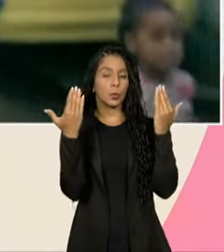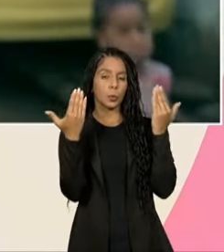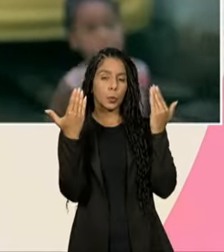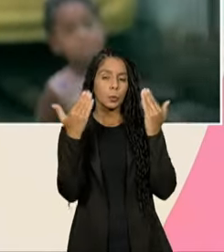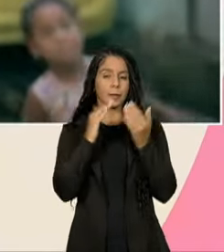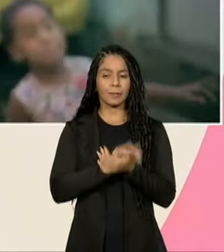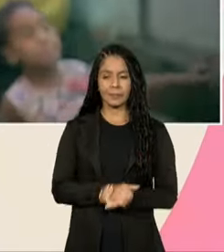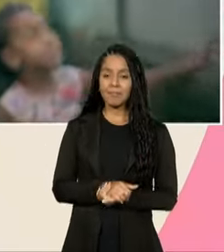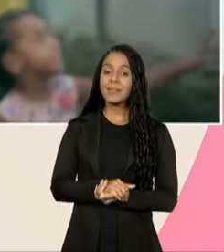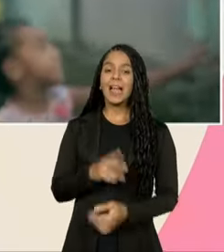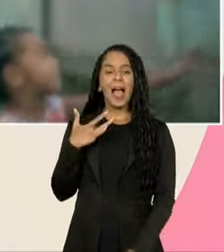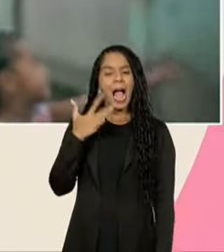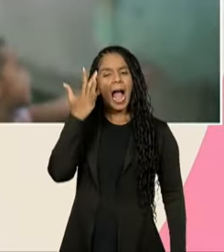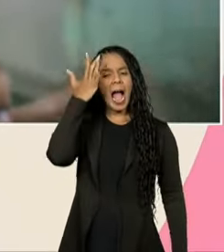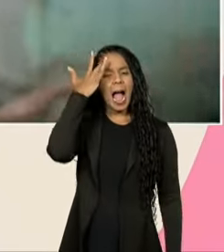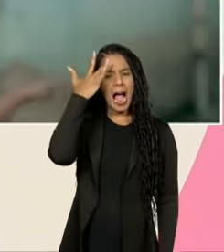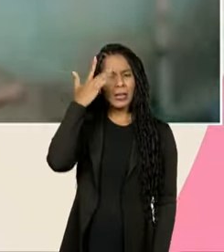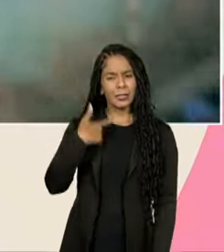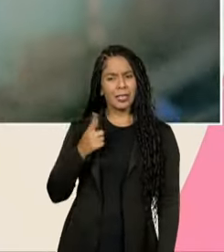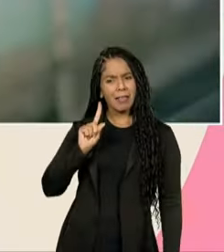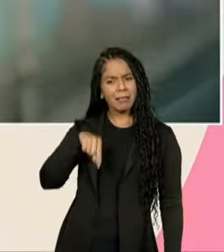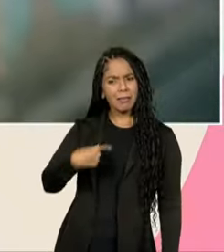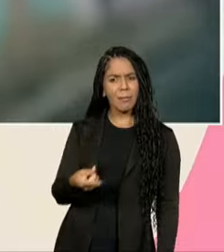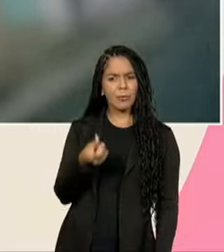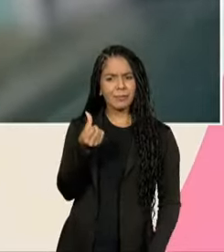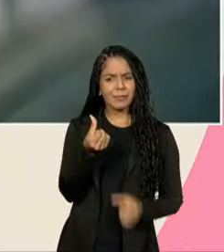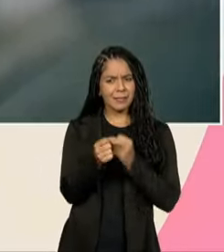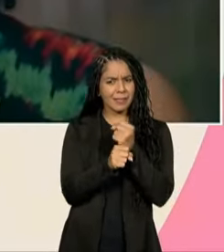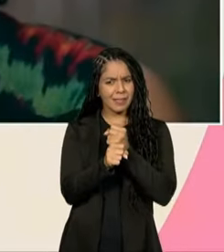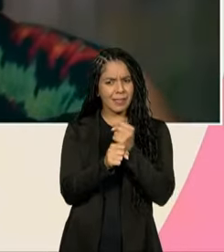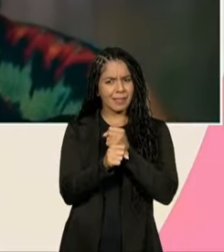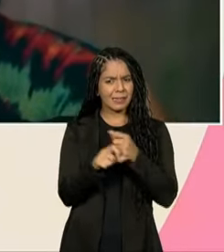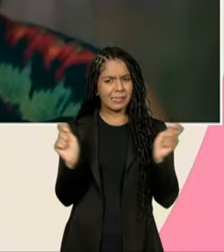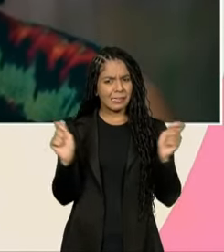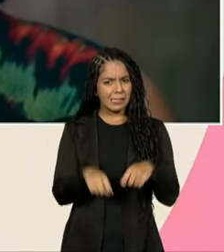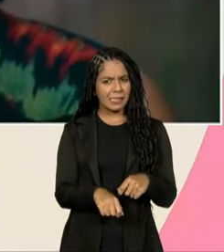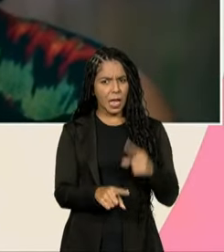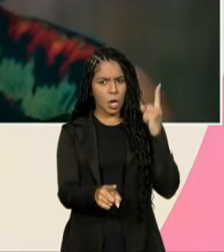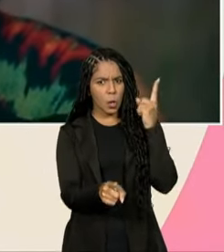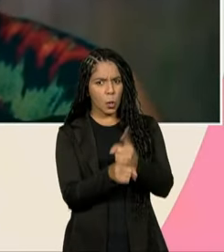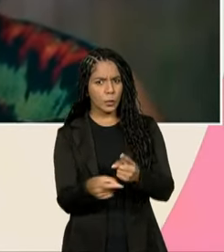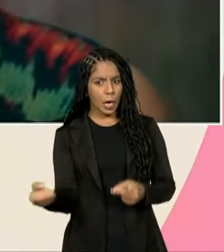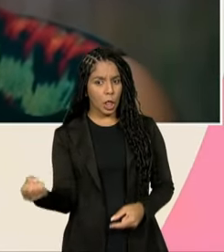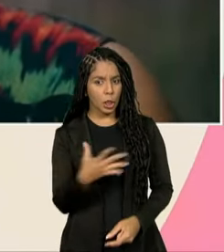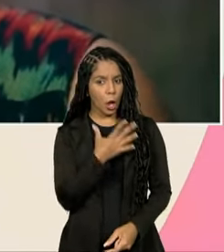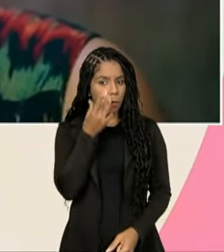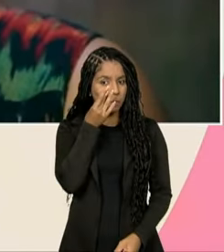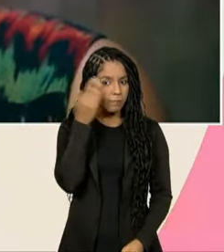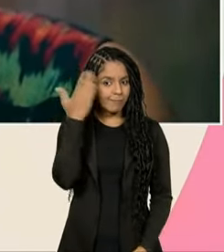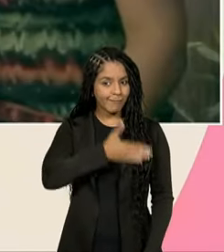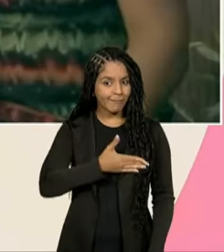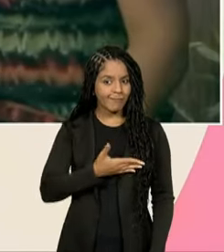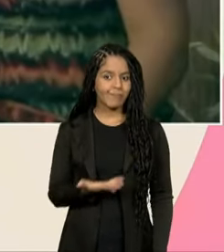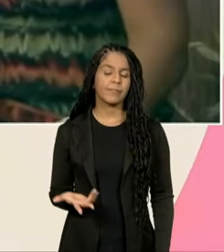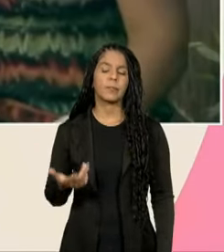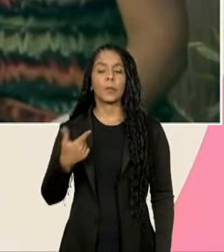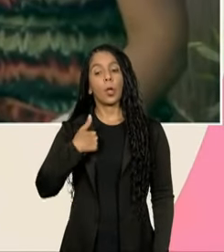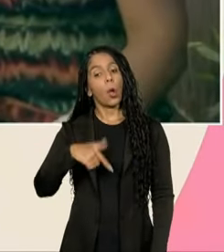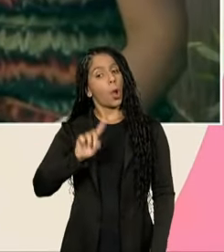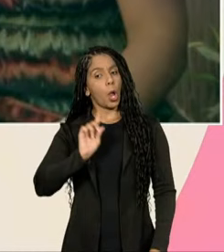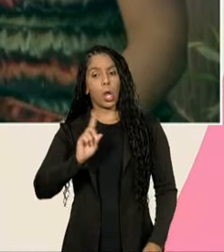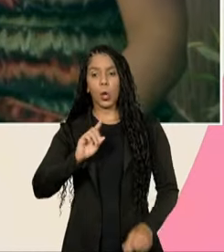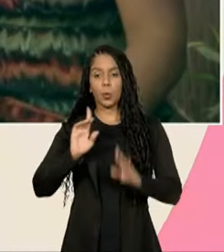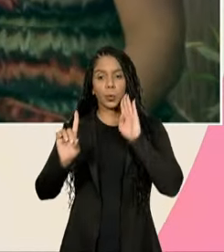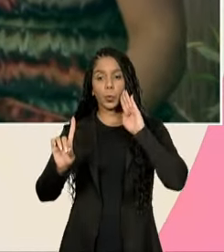que depois de 6 anos ainda dá para se acharem novas provas? Eu não sou especialista em